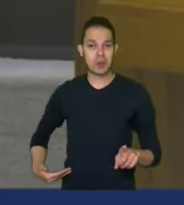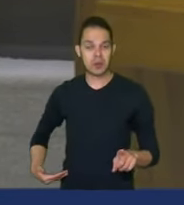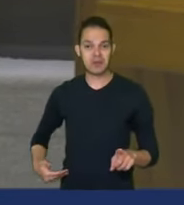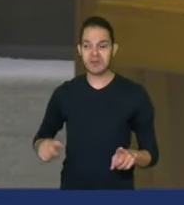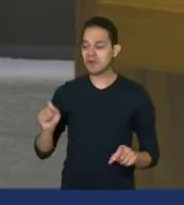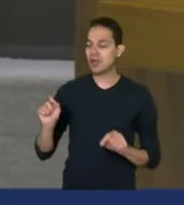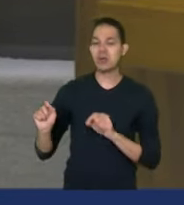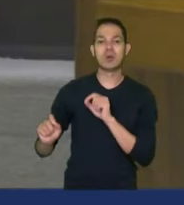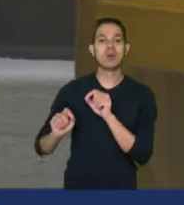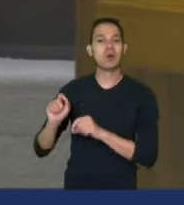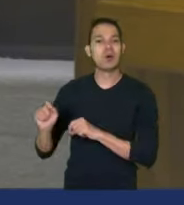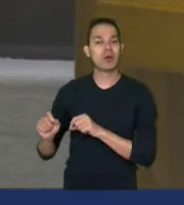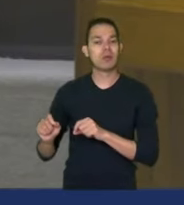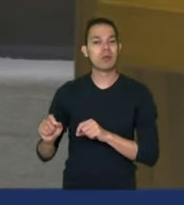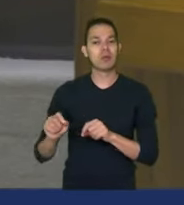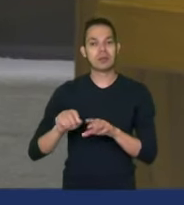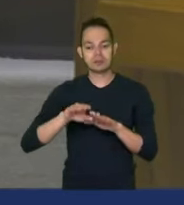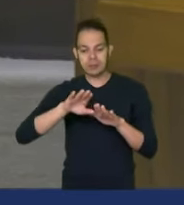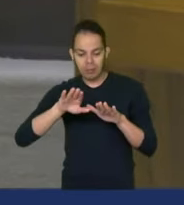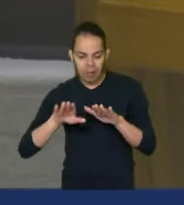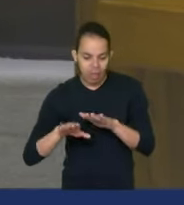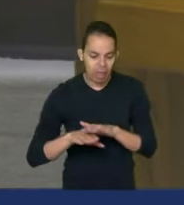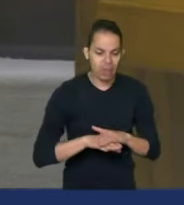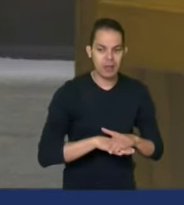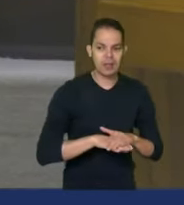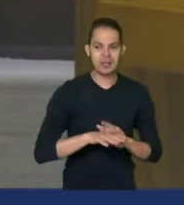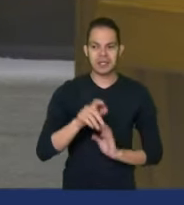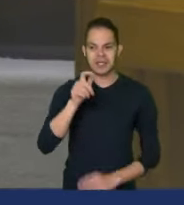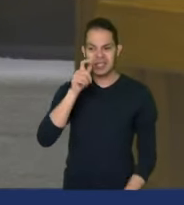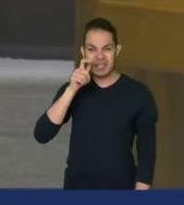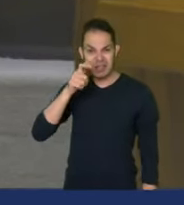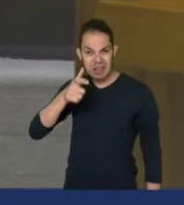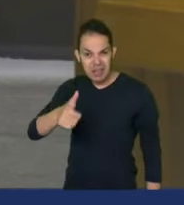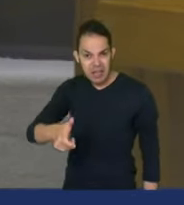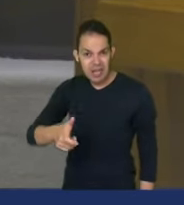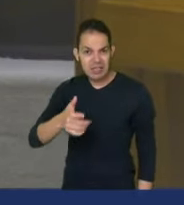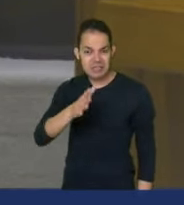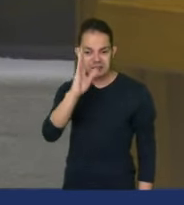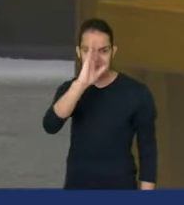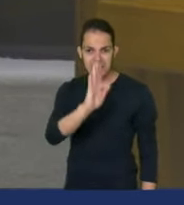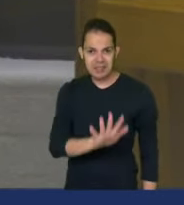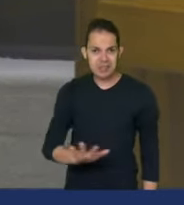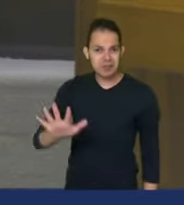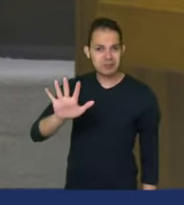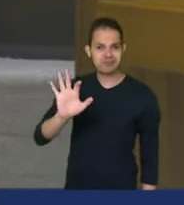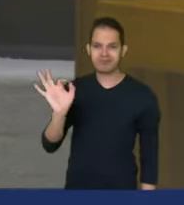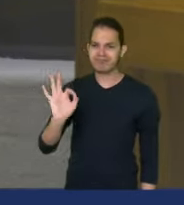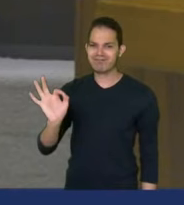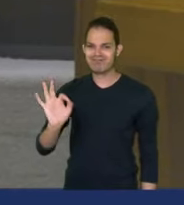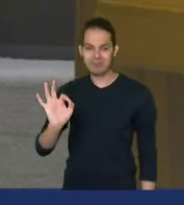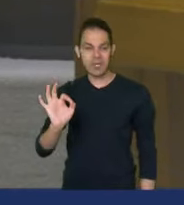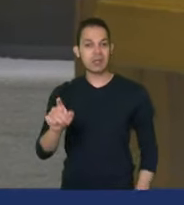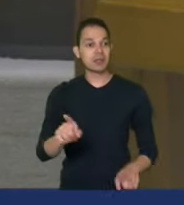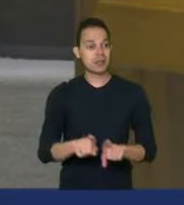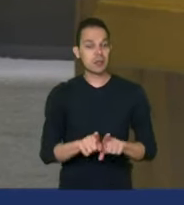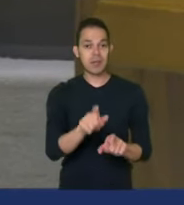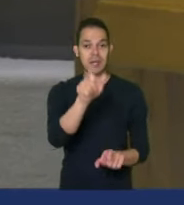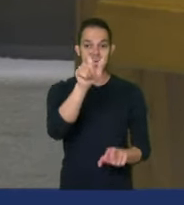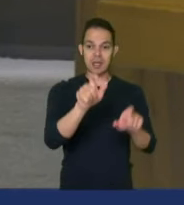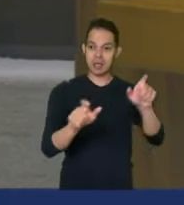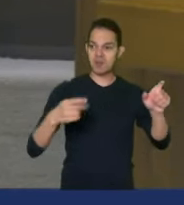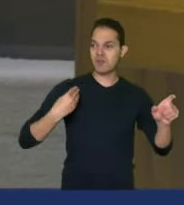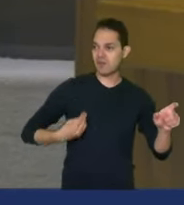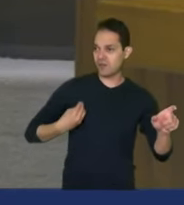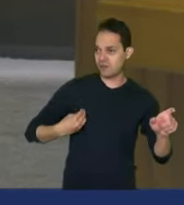outras e não interesse nacional. E aí queria aproveitar e parabenizar a todos presentes essa audiência, quem